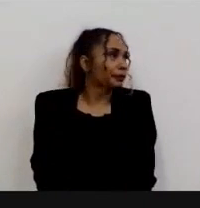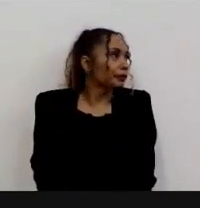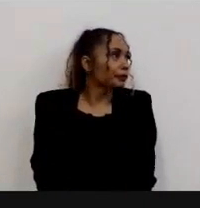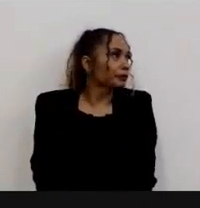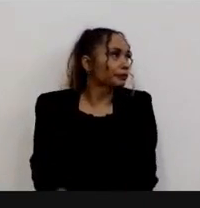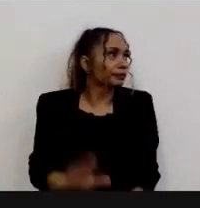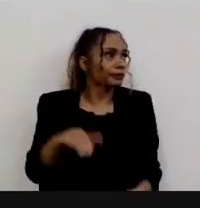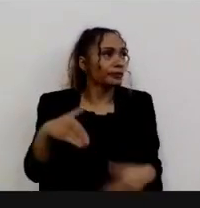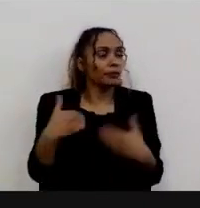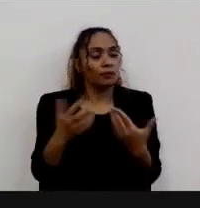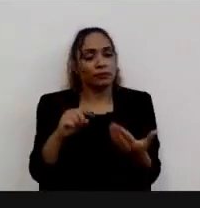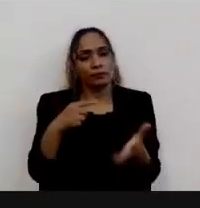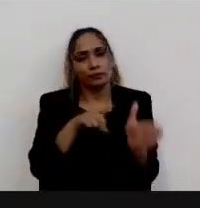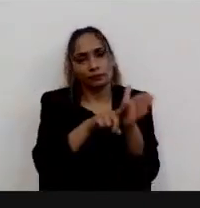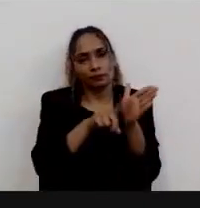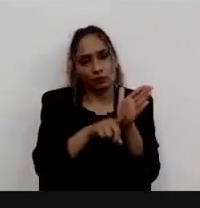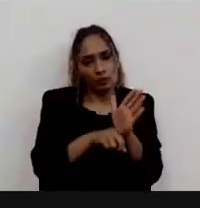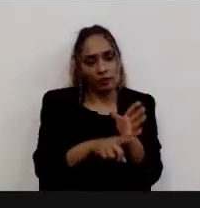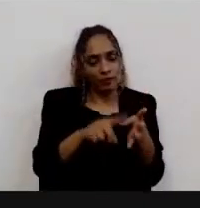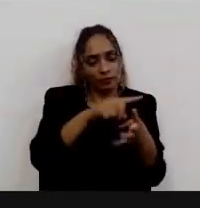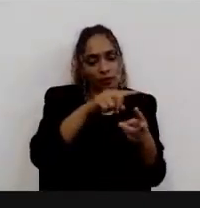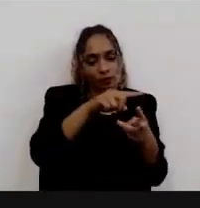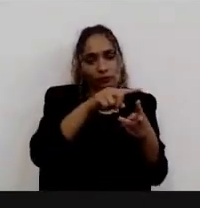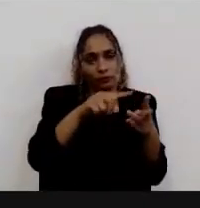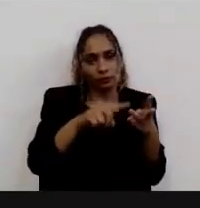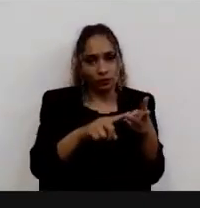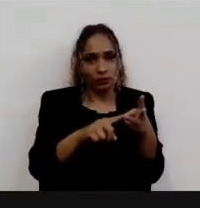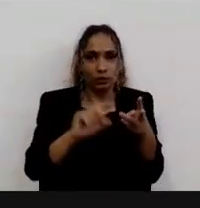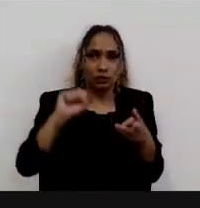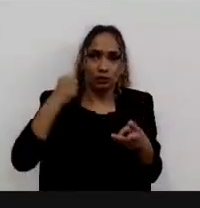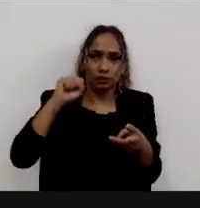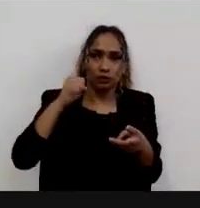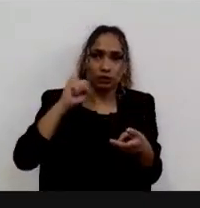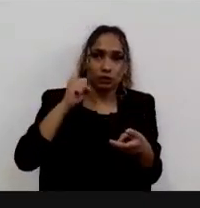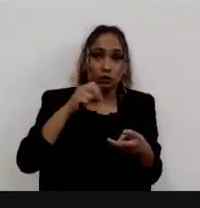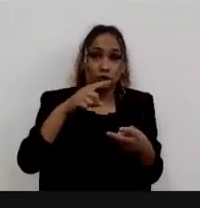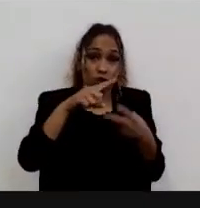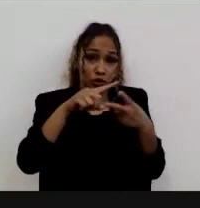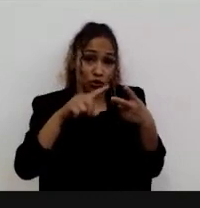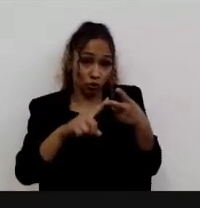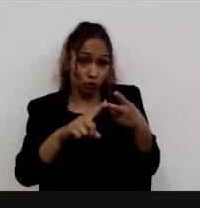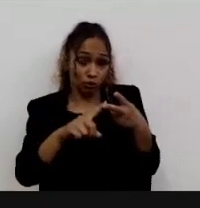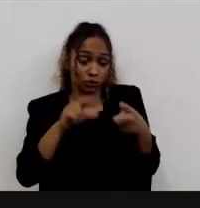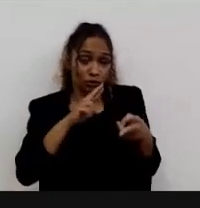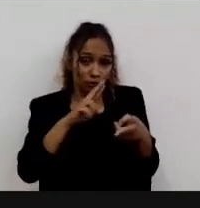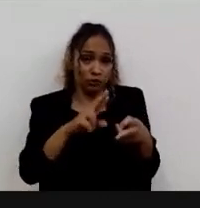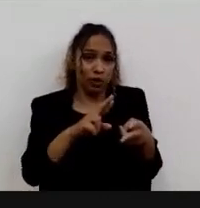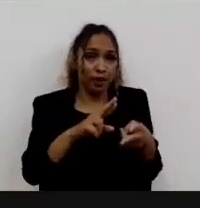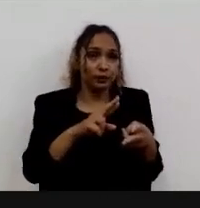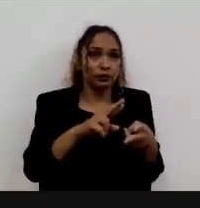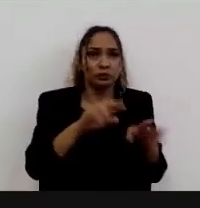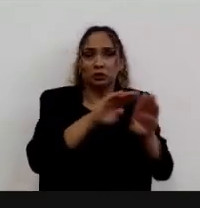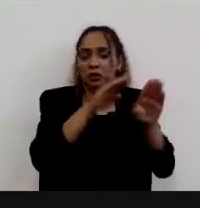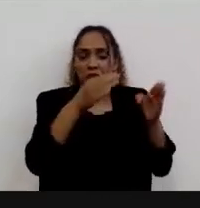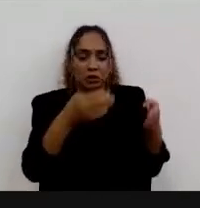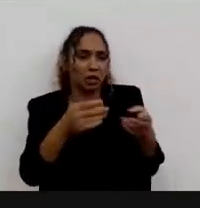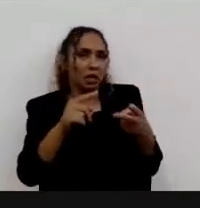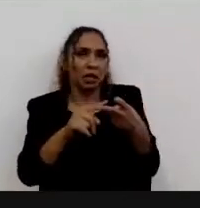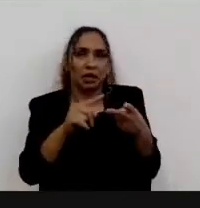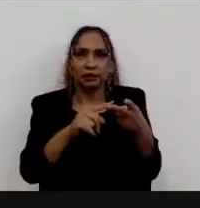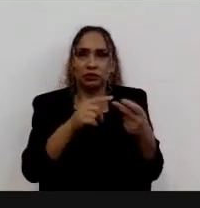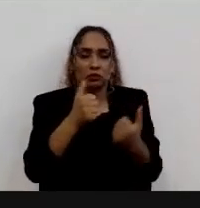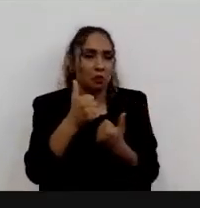Então, a gente submeteu essas perguntas para 3 senadores, né, nesse piloto, e 2 responderam. Né, 2 gabinetes, ou assessores, ou o próprio